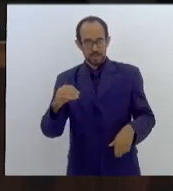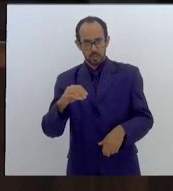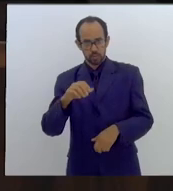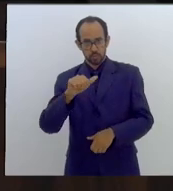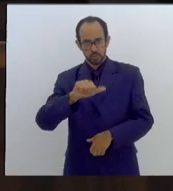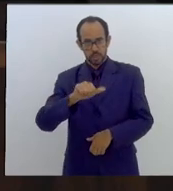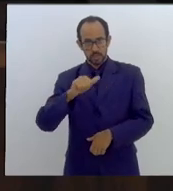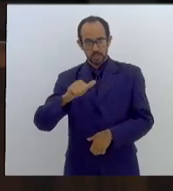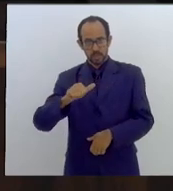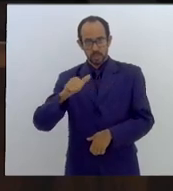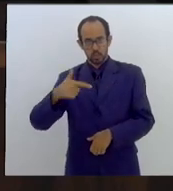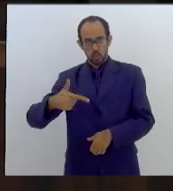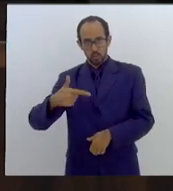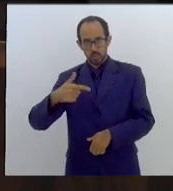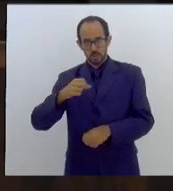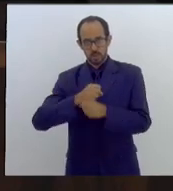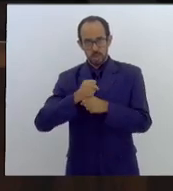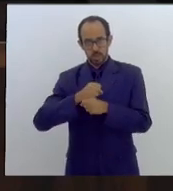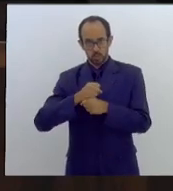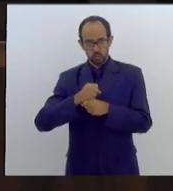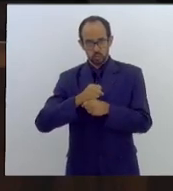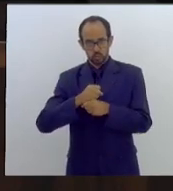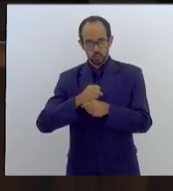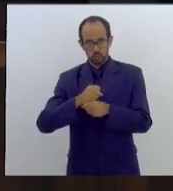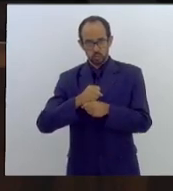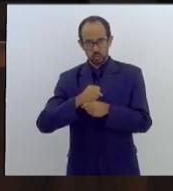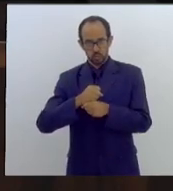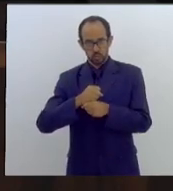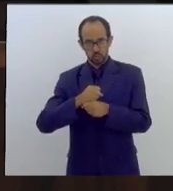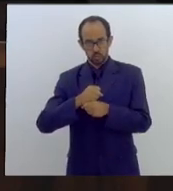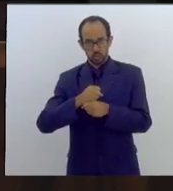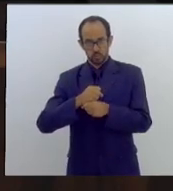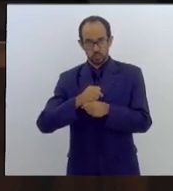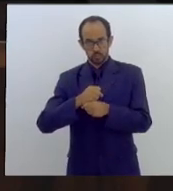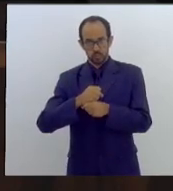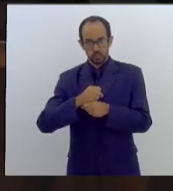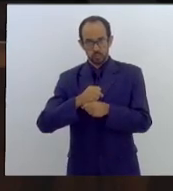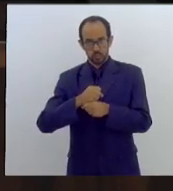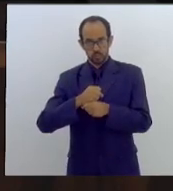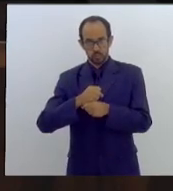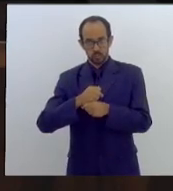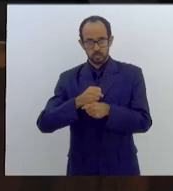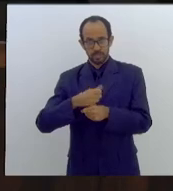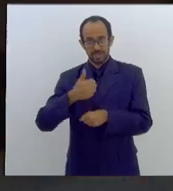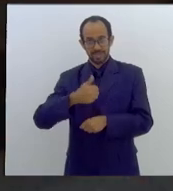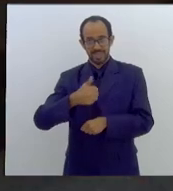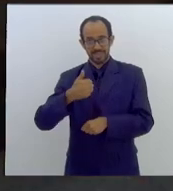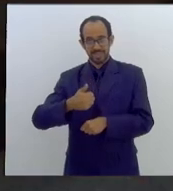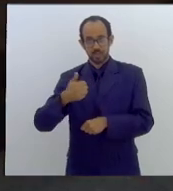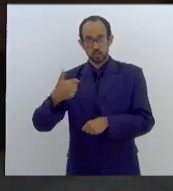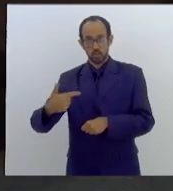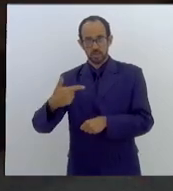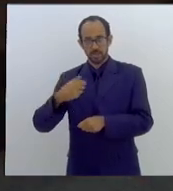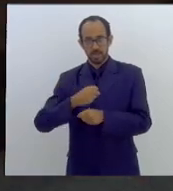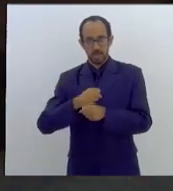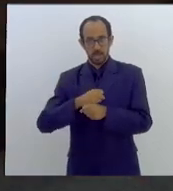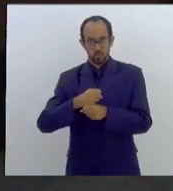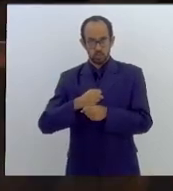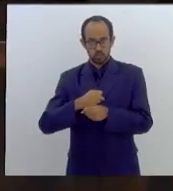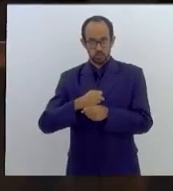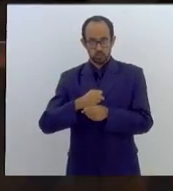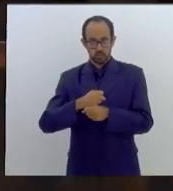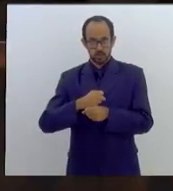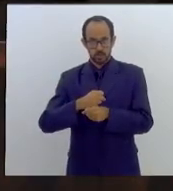E essa inclusão, 12 anos. Anos mesmo, anos mesmo, não é meses, não, são anos.